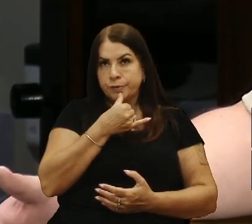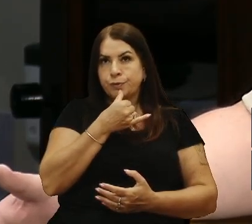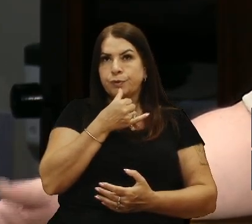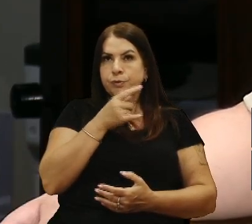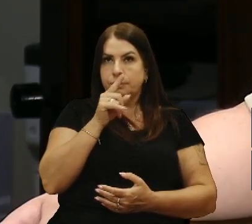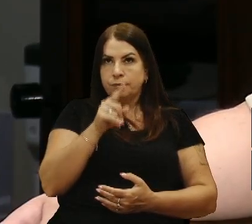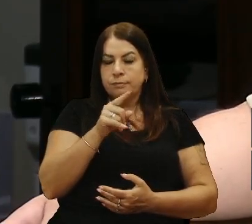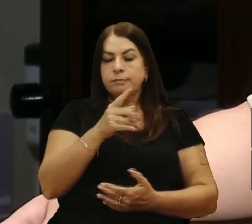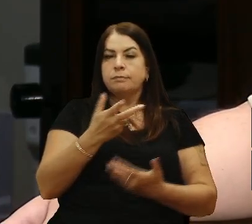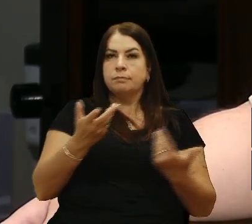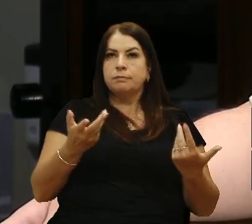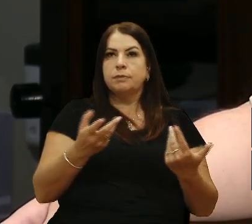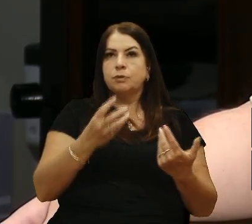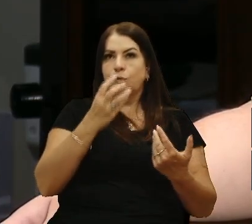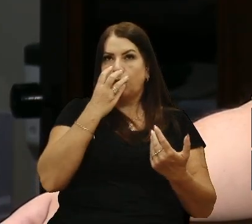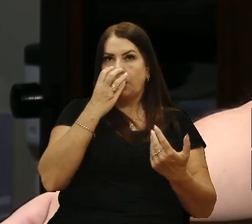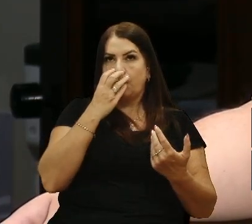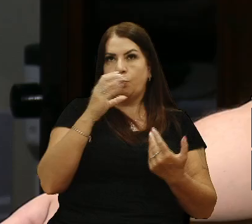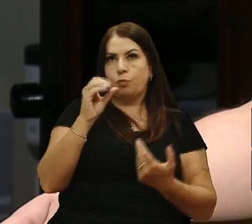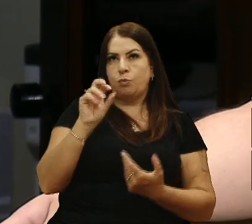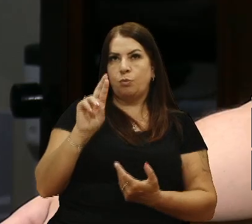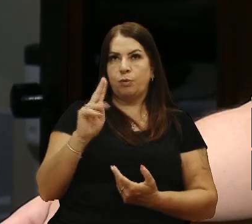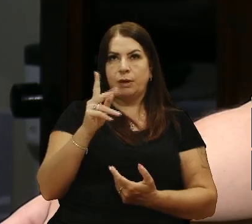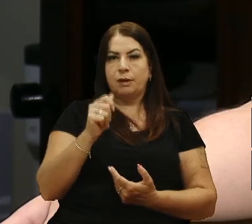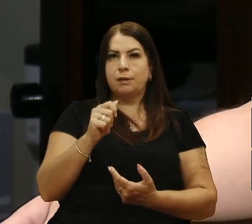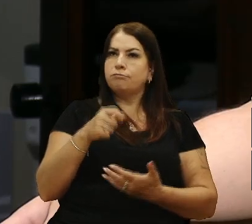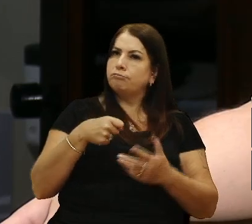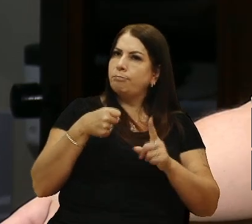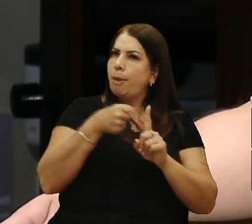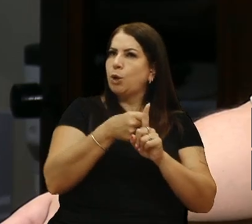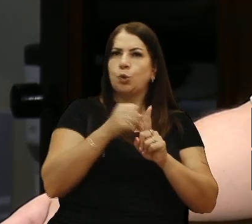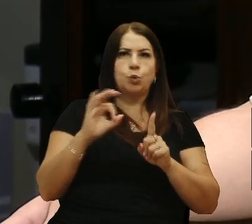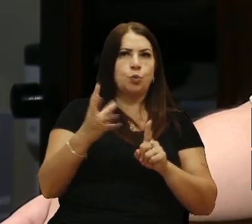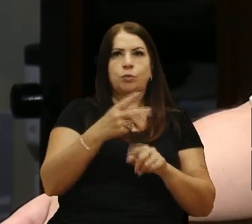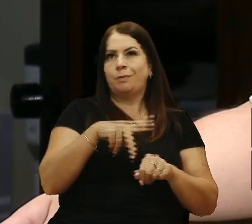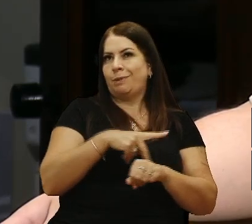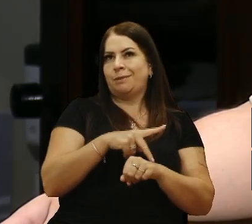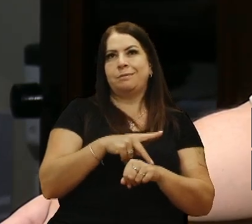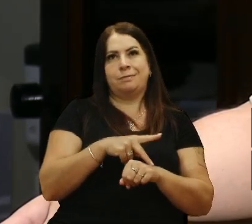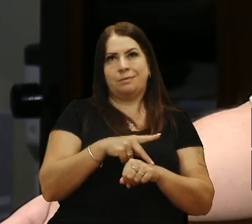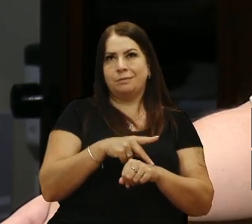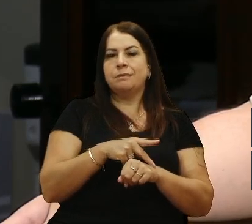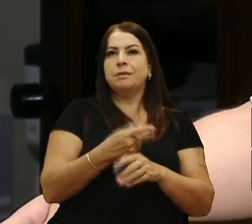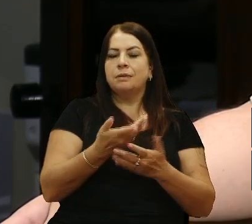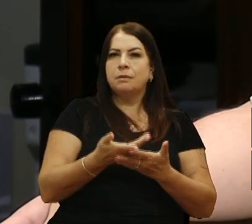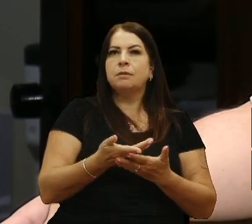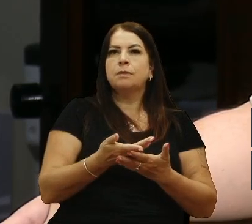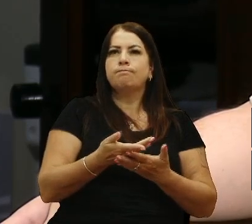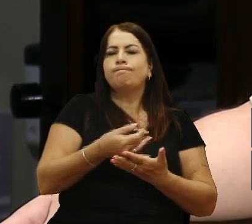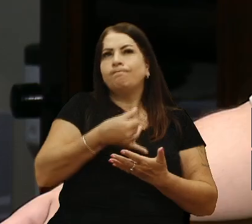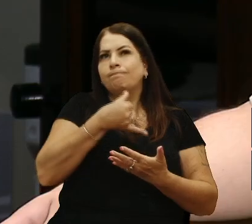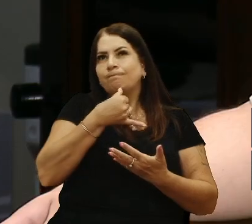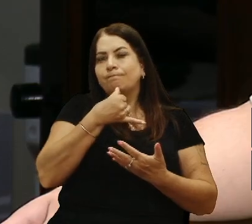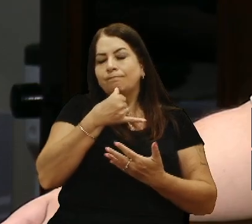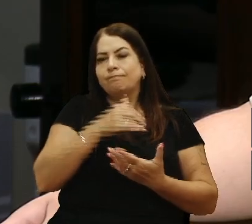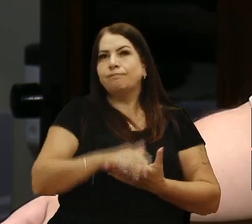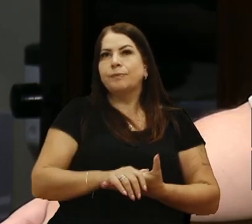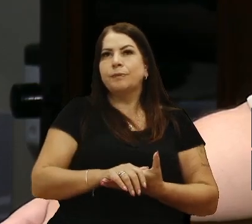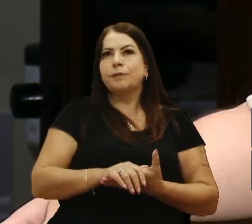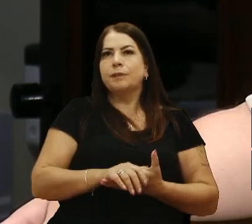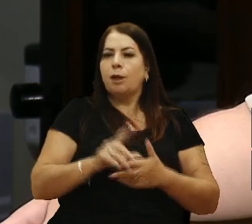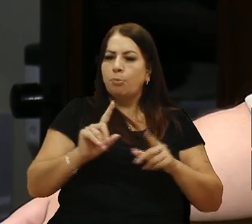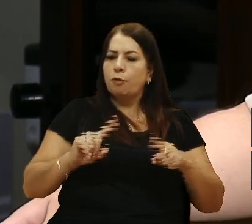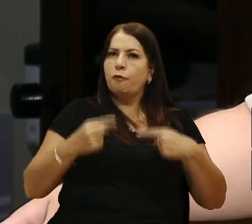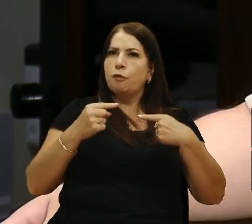por esta situação do cão-orelha que impactou a todo o país, né, que nos deixou consternados, provocou